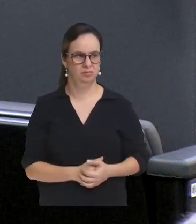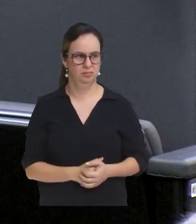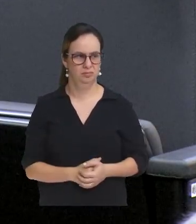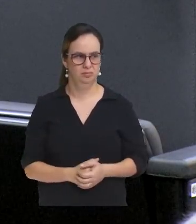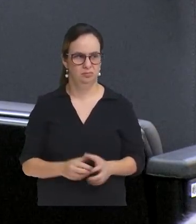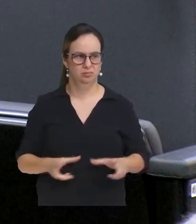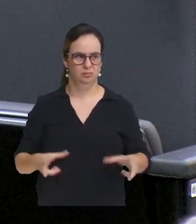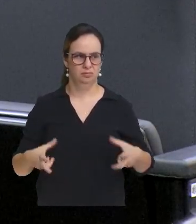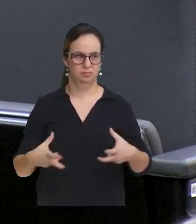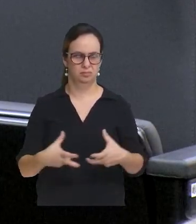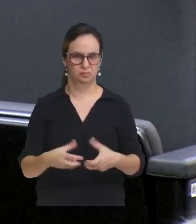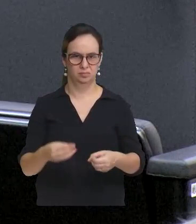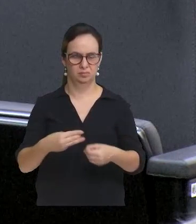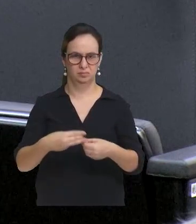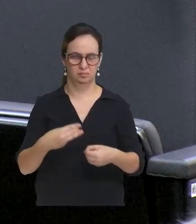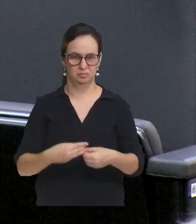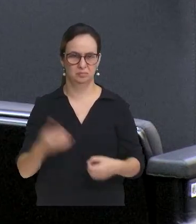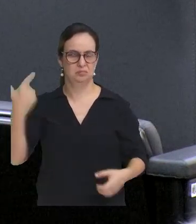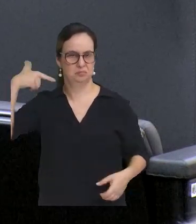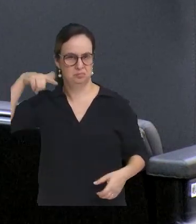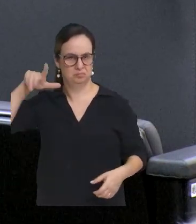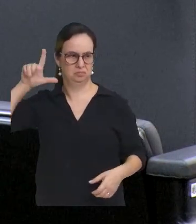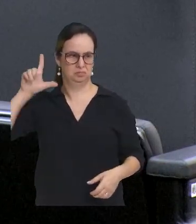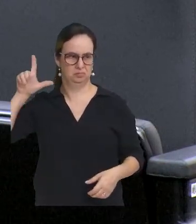conseguiram, com muita maestria,